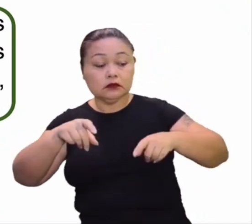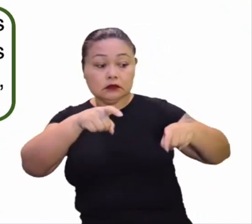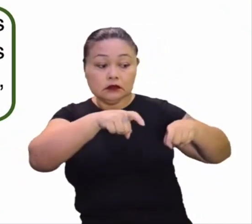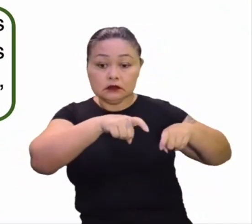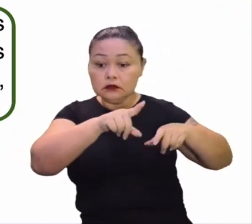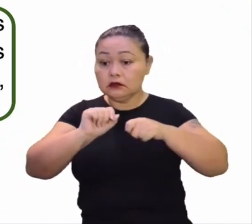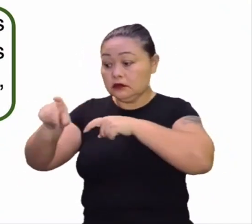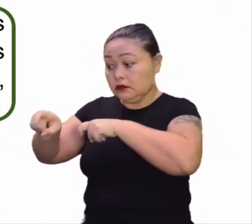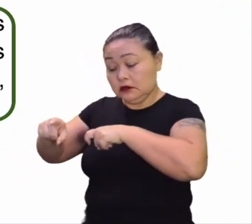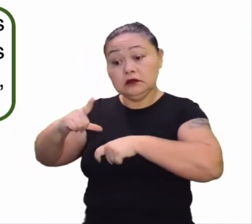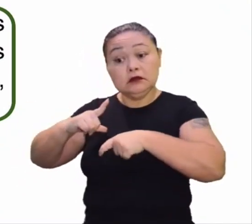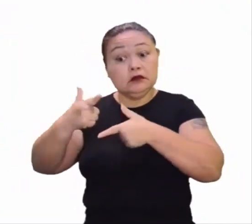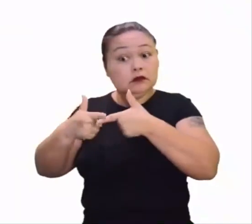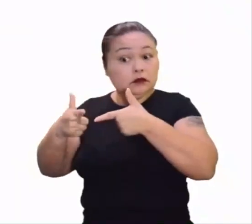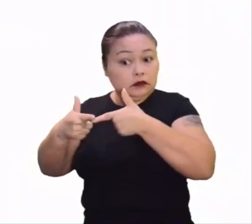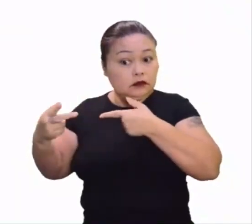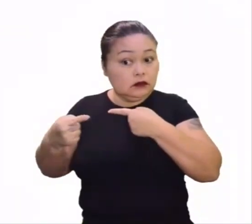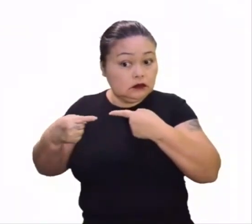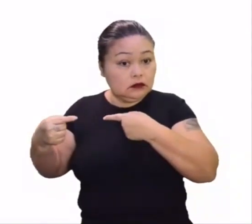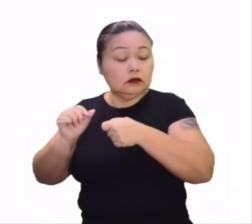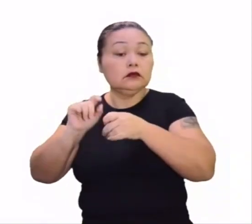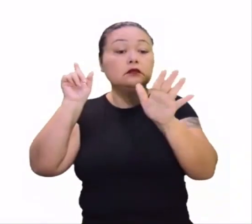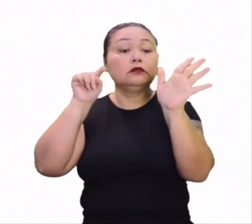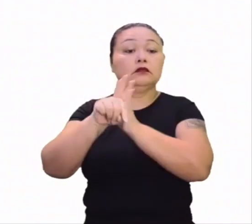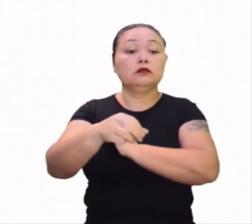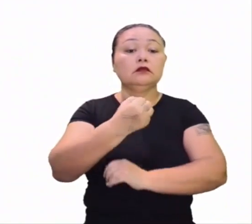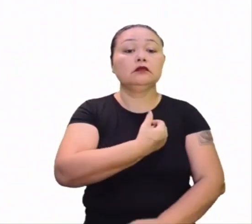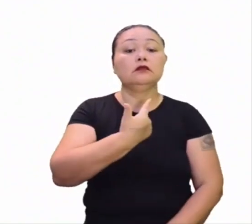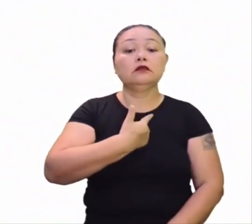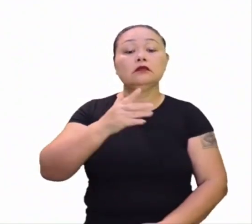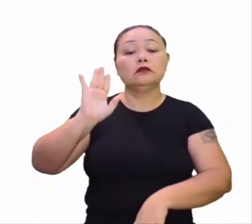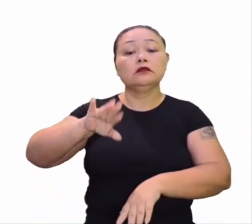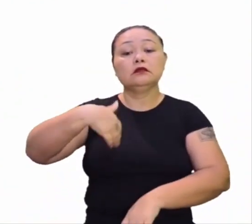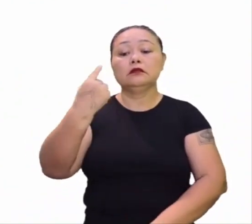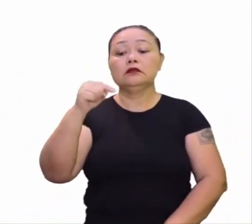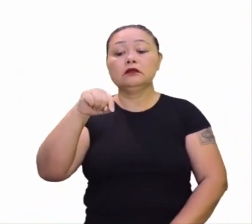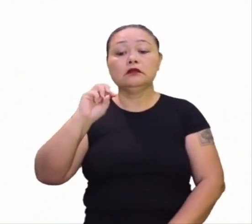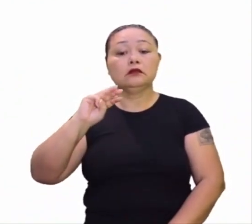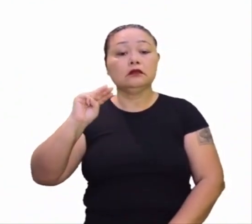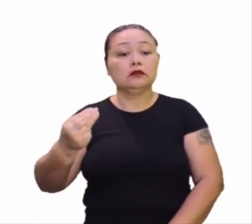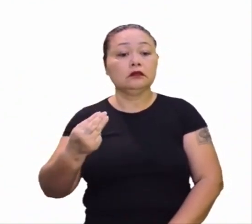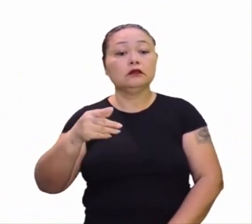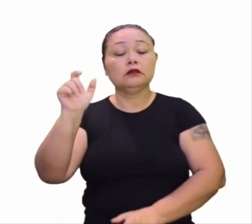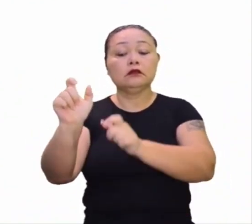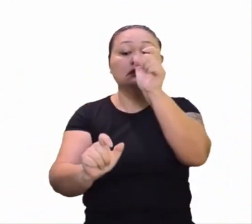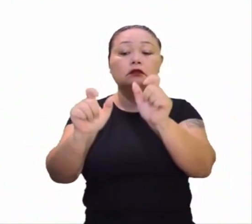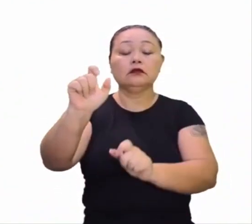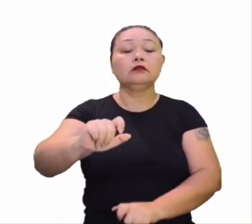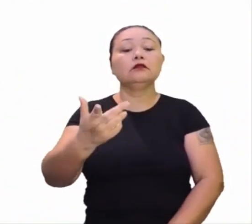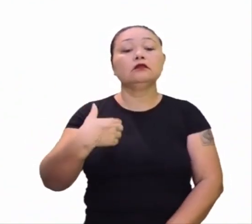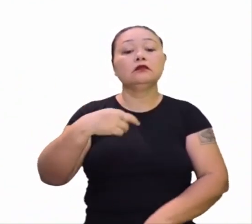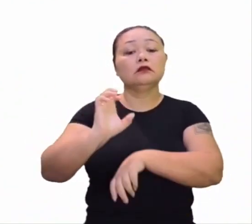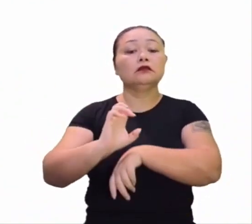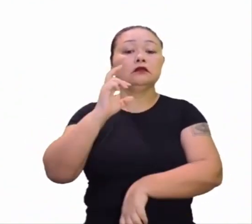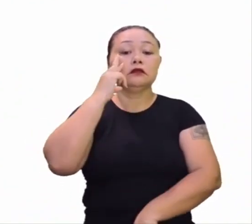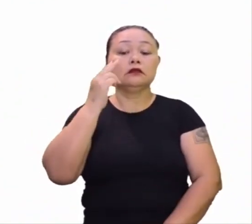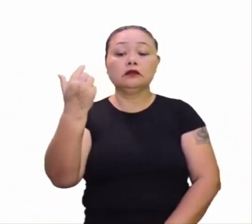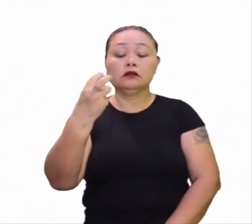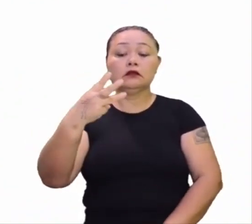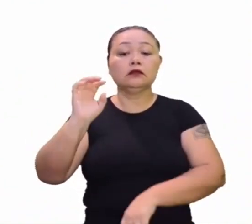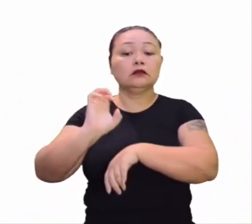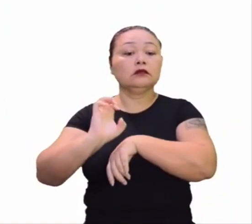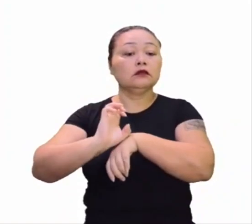rurais. Muito bem. Beleza? Vamos lá. Questão 2. Com mais de 1,8 milhão de habitantes, Rondônia é o